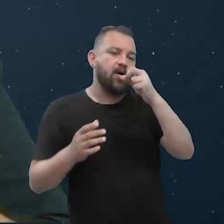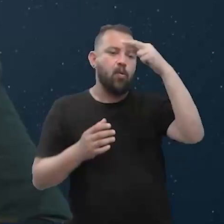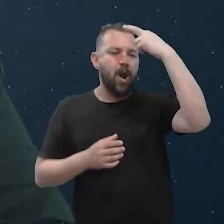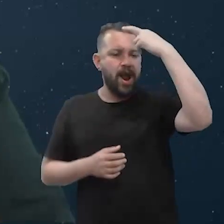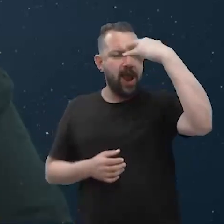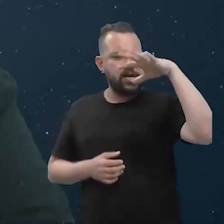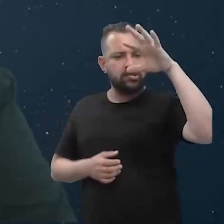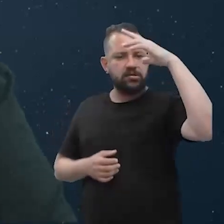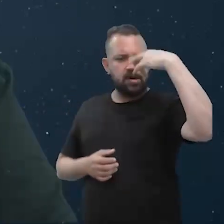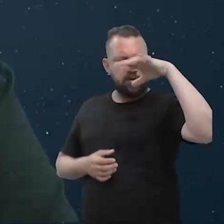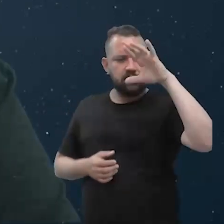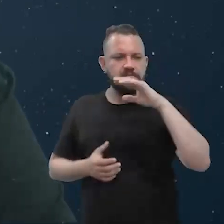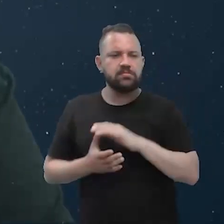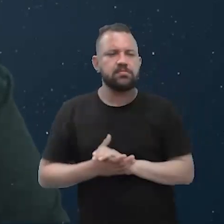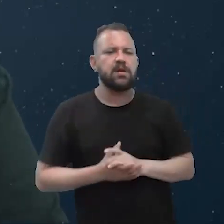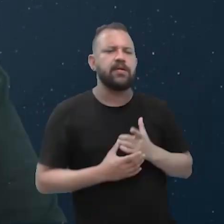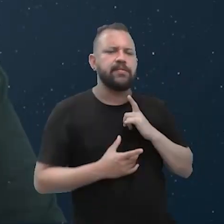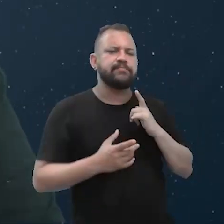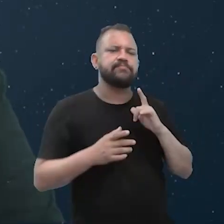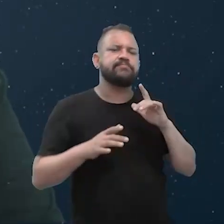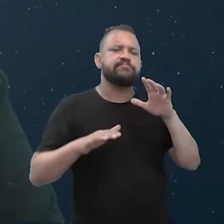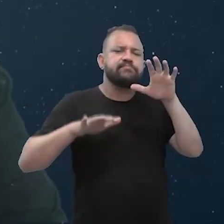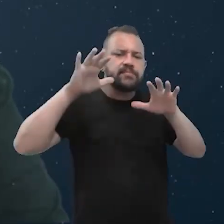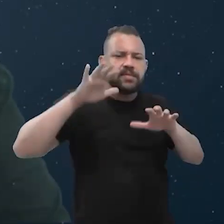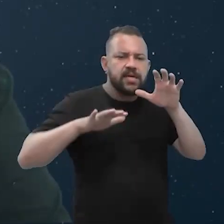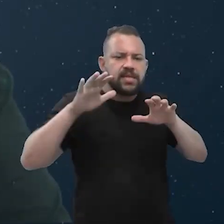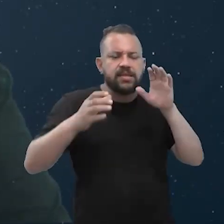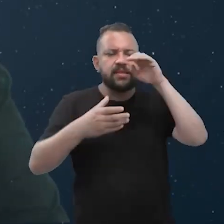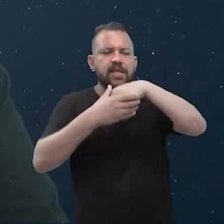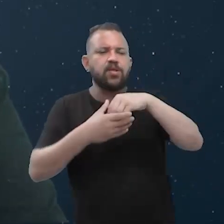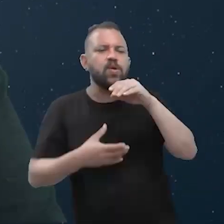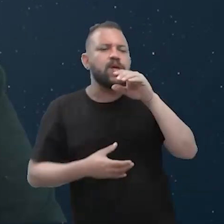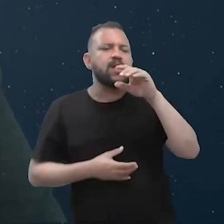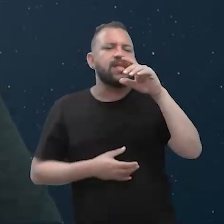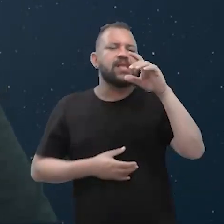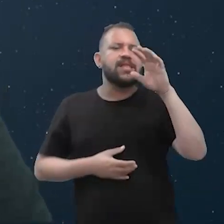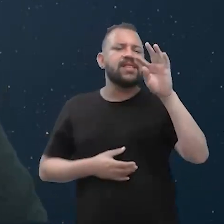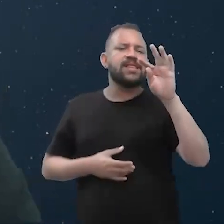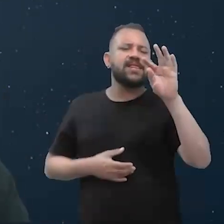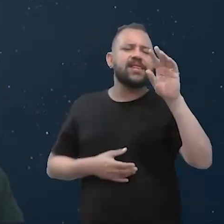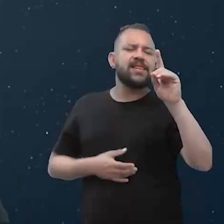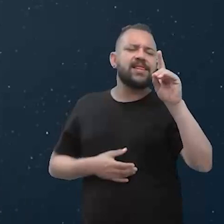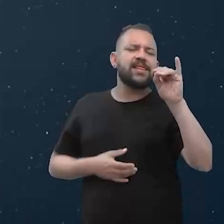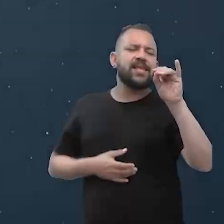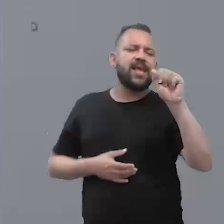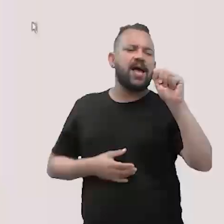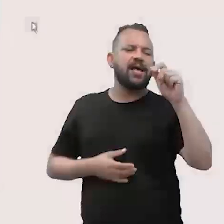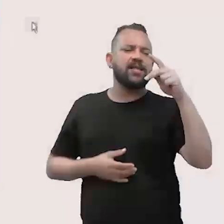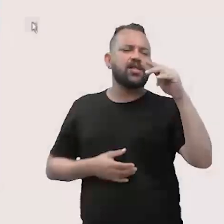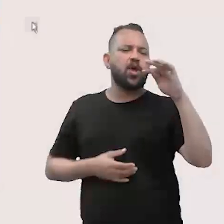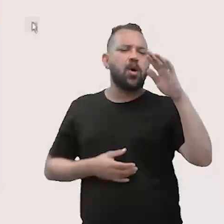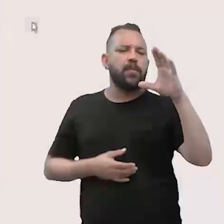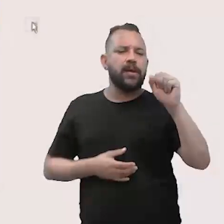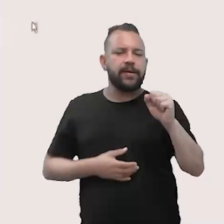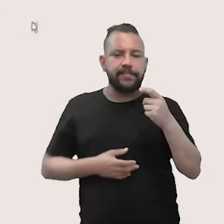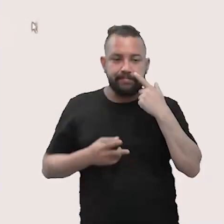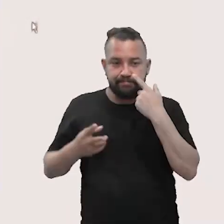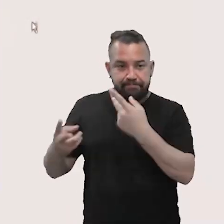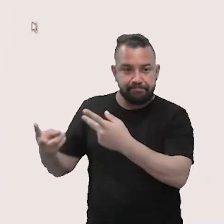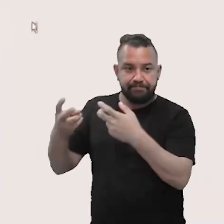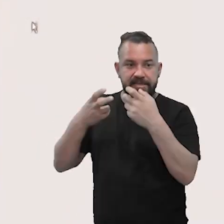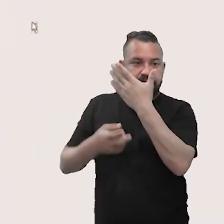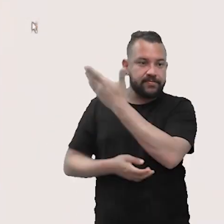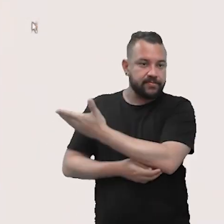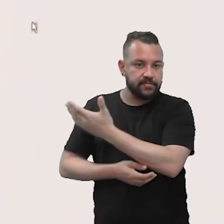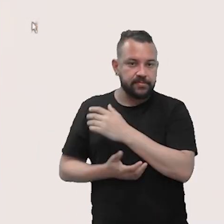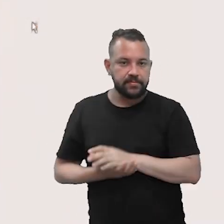Então, o regionalismo está dentro da variação diatópica. Olha um exemplo aí, dá uma olhada no exemplo aí que Robertão passou aí o slide